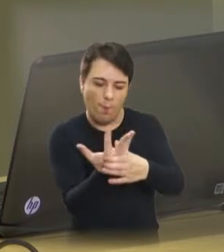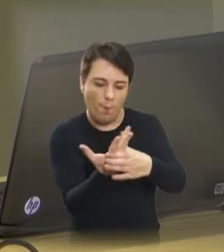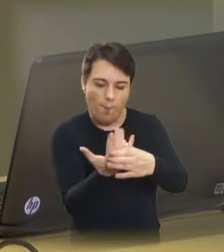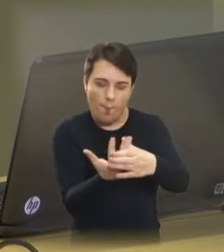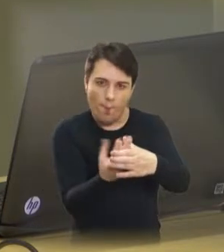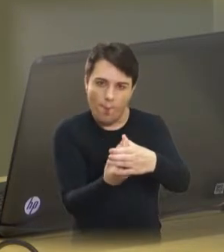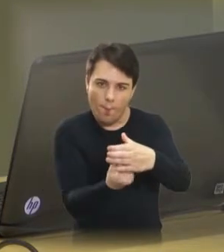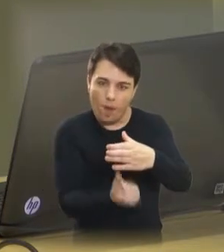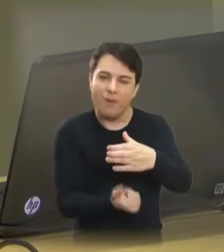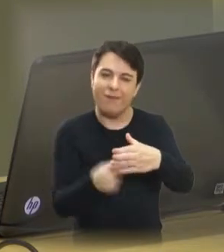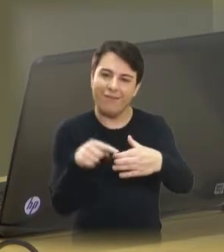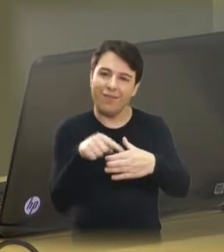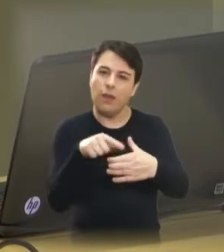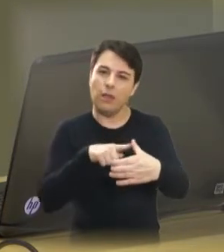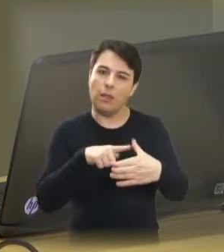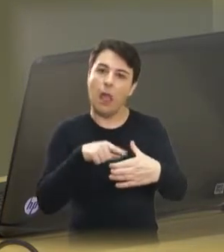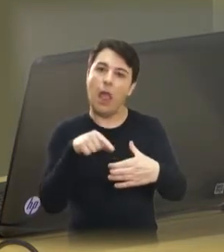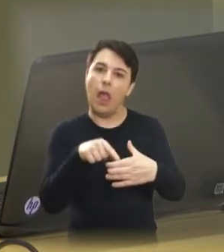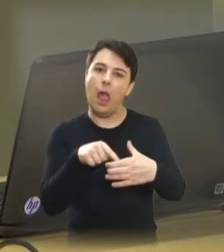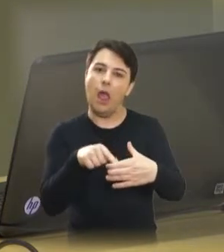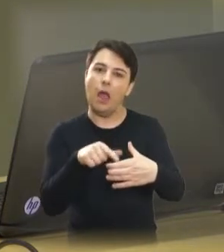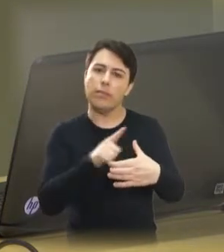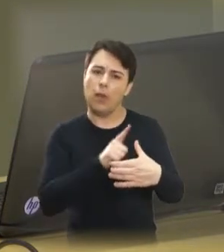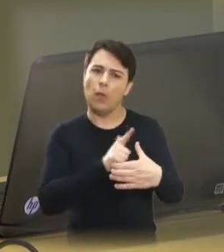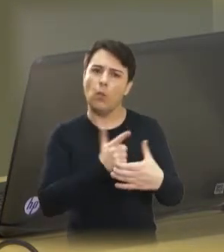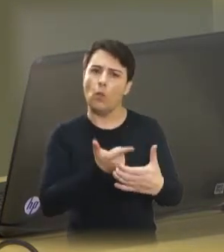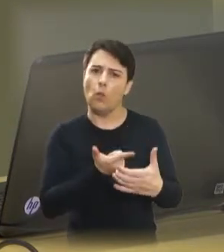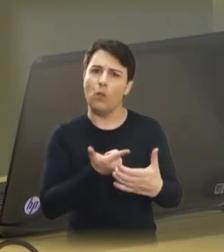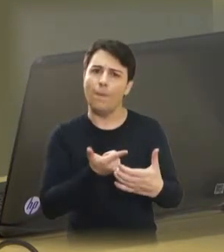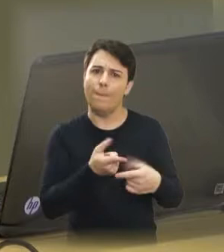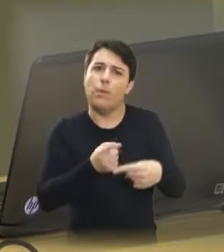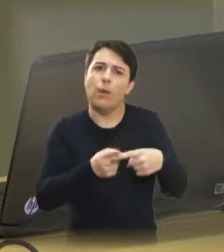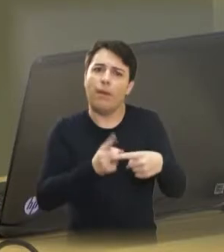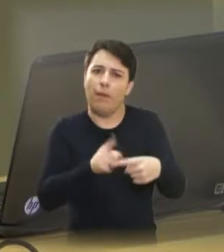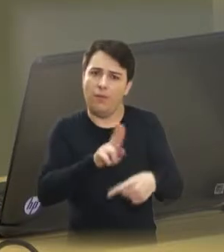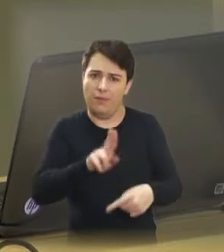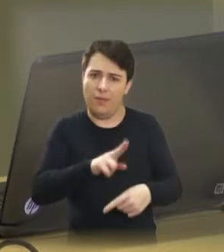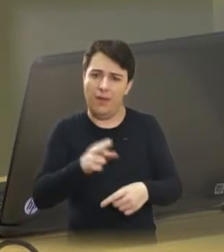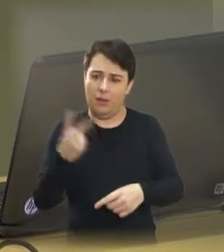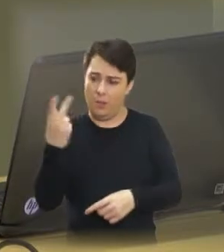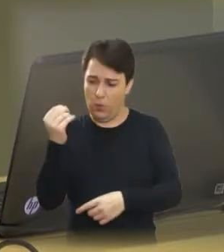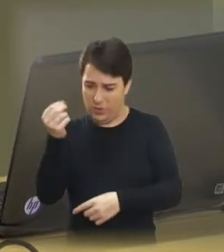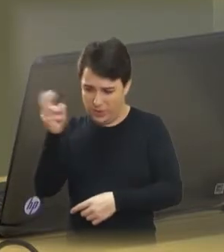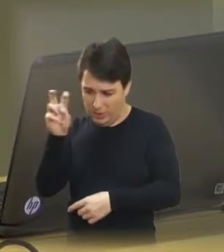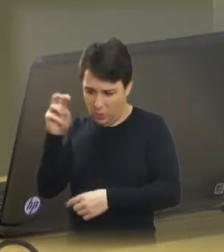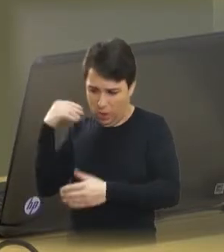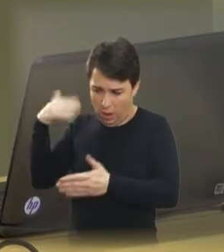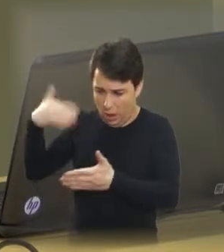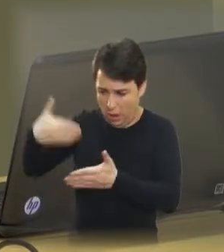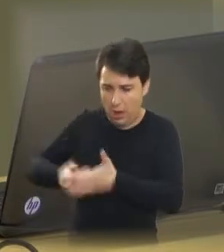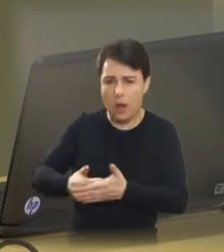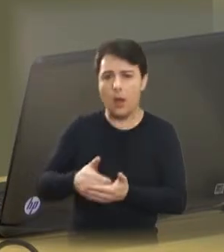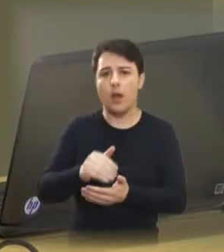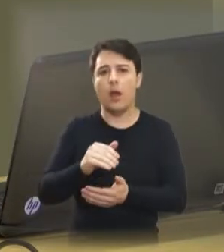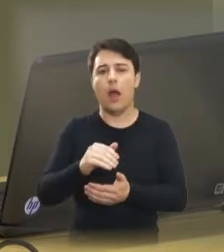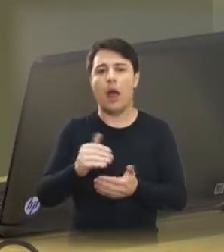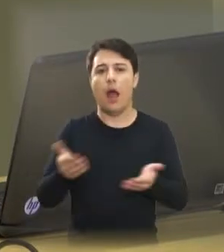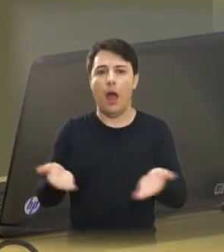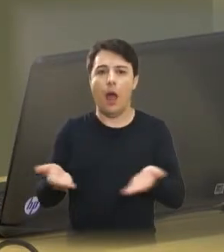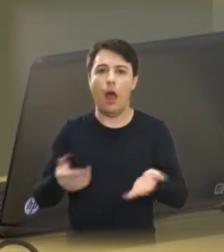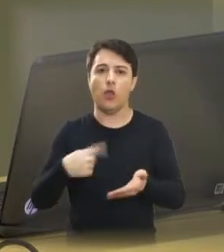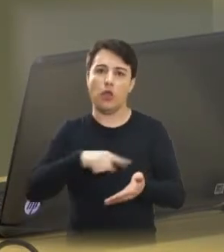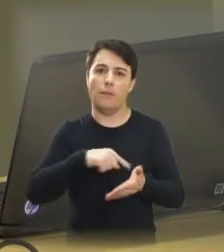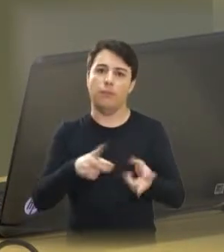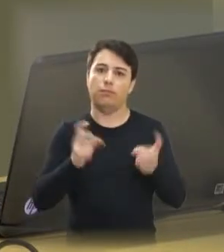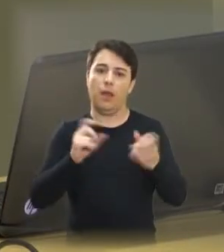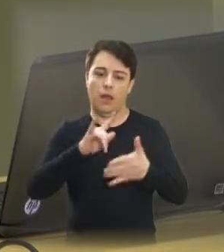sustentáveis. Então, ele tem uma função bastante interessante que, desde 2005 até agora, a gente percebeu que o CIECO ele é um grande instrumento